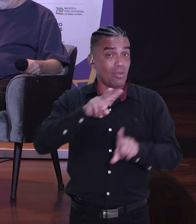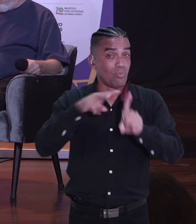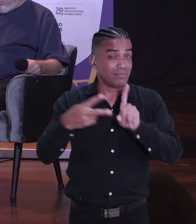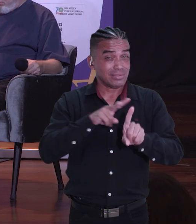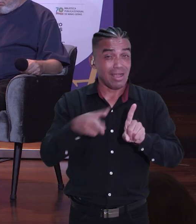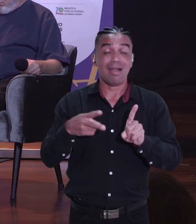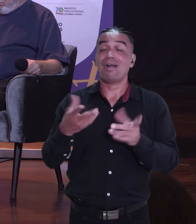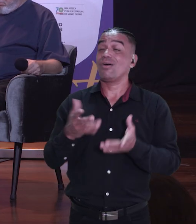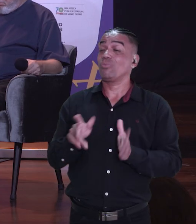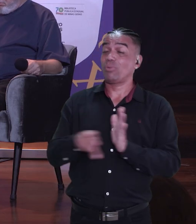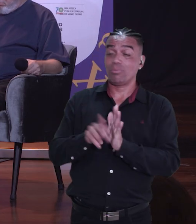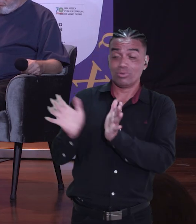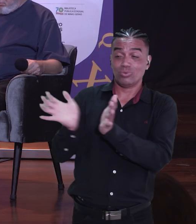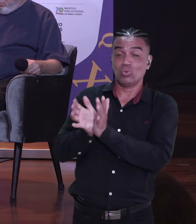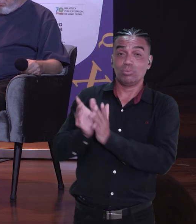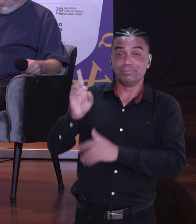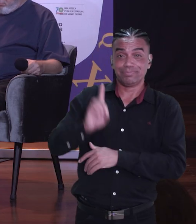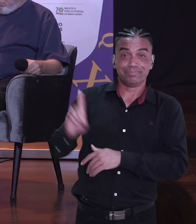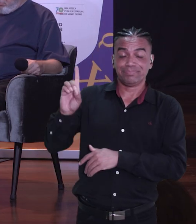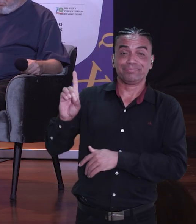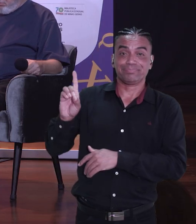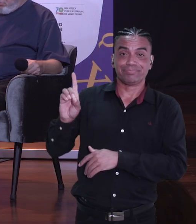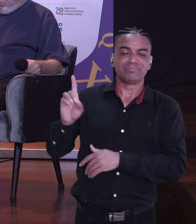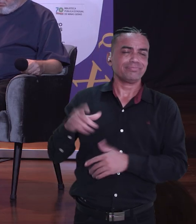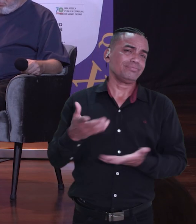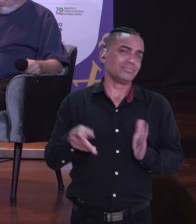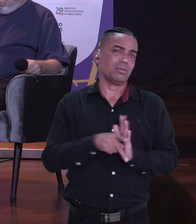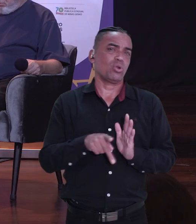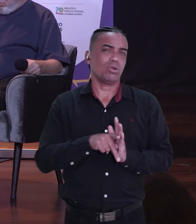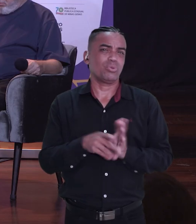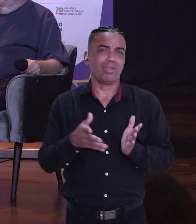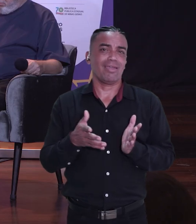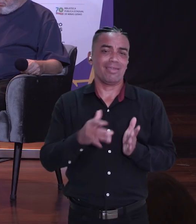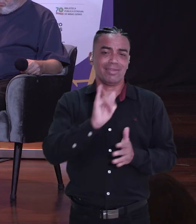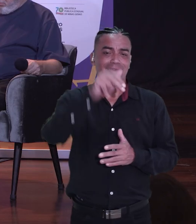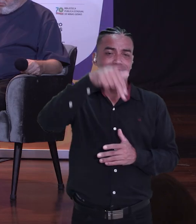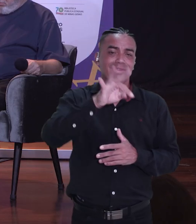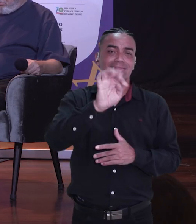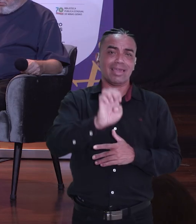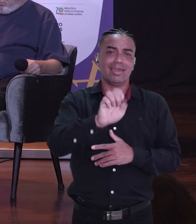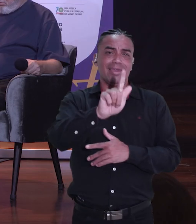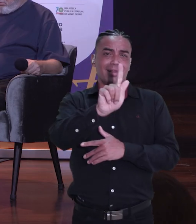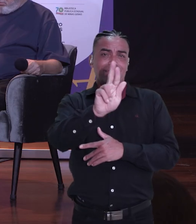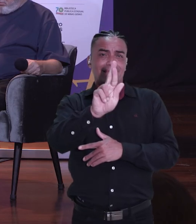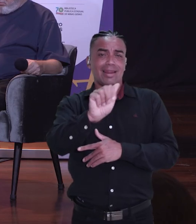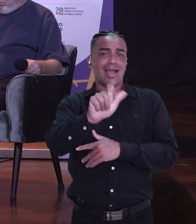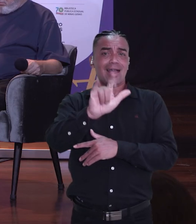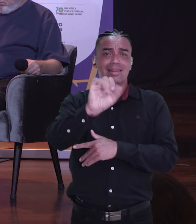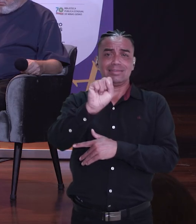uma visão completamente de extrema-direita. Então, quer dizer, como foi o caso, por exemplo, dos integralistas, né, é